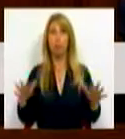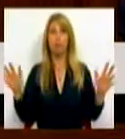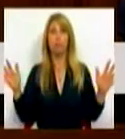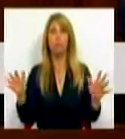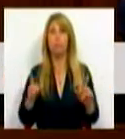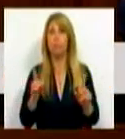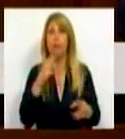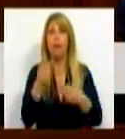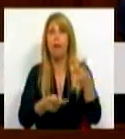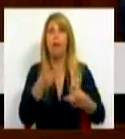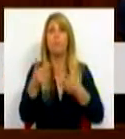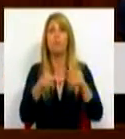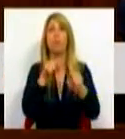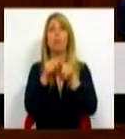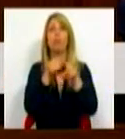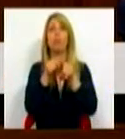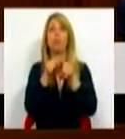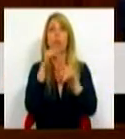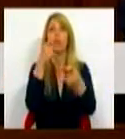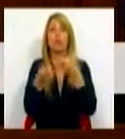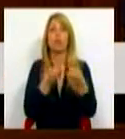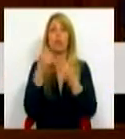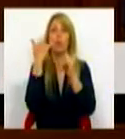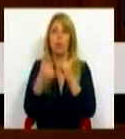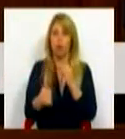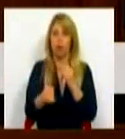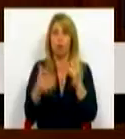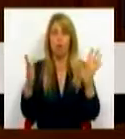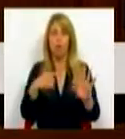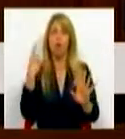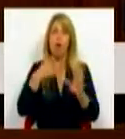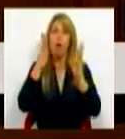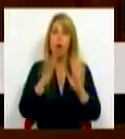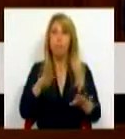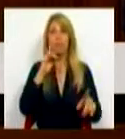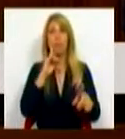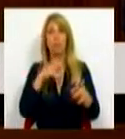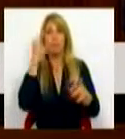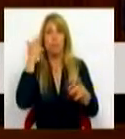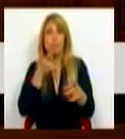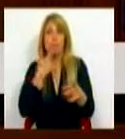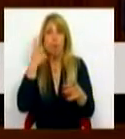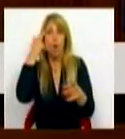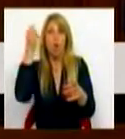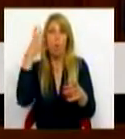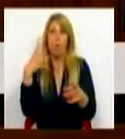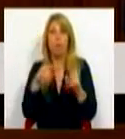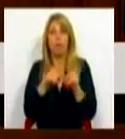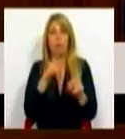gestão de riscos. Nós temos que emitir uma opinião nas contas, temos que entender essa política de gestão de riscos e os impactos nas